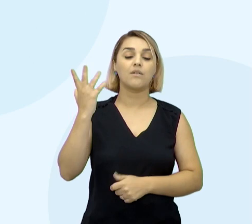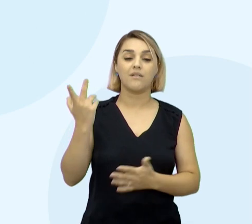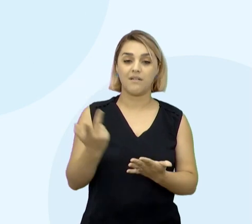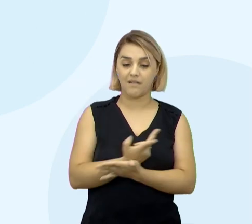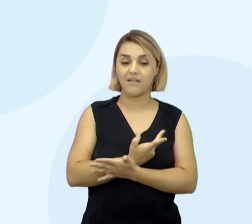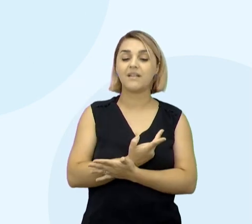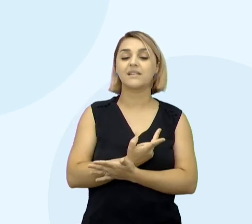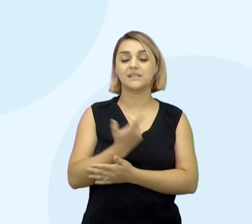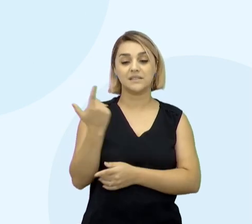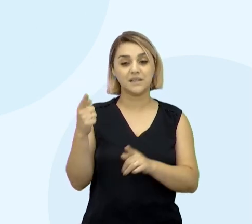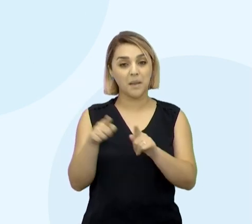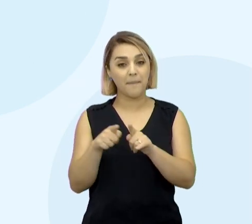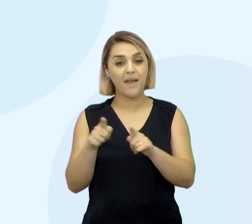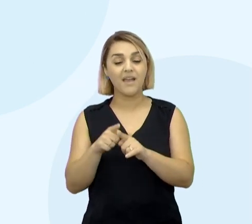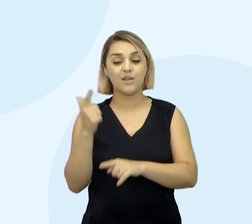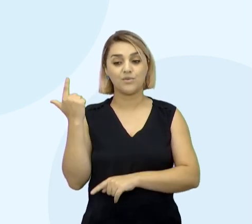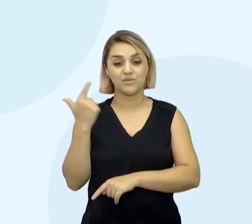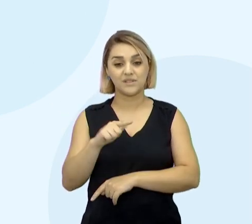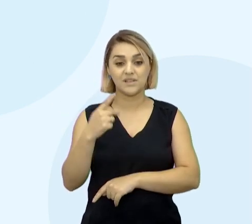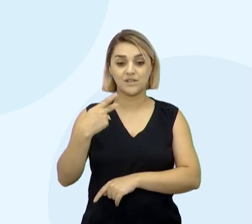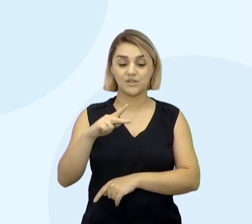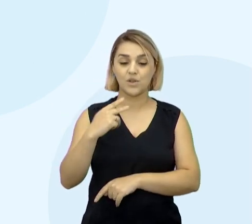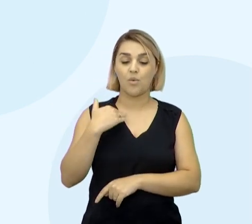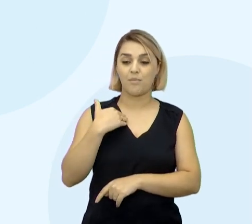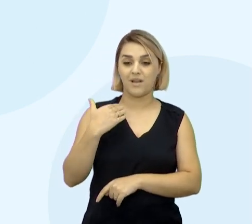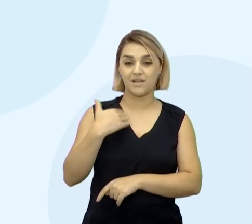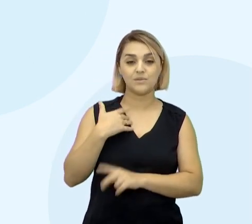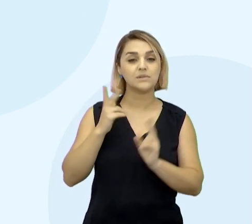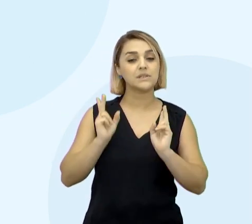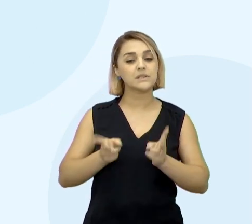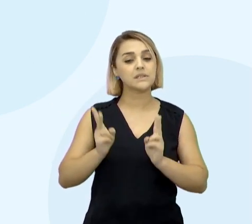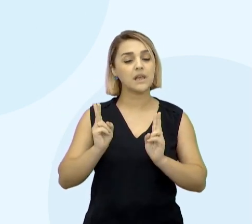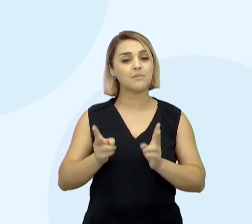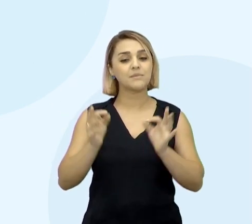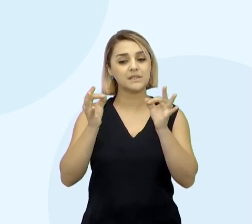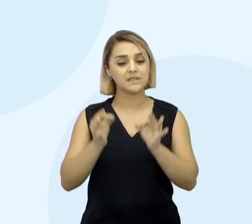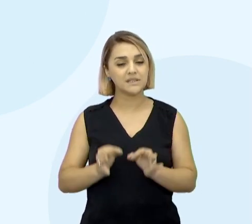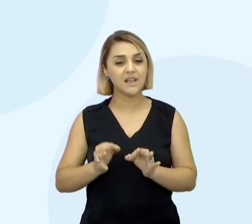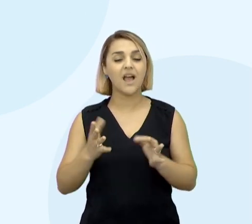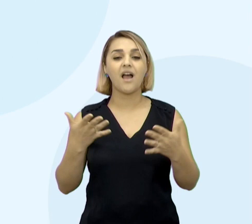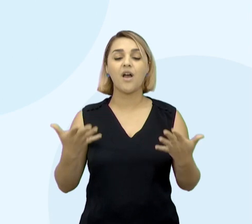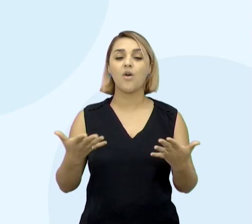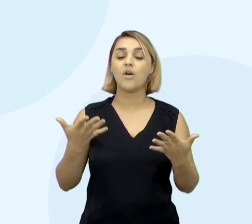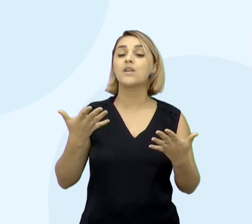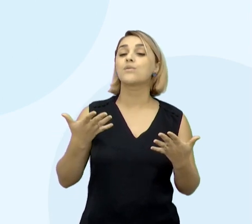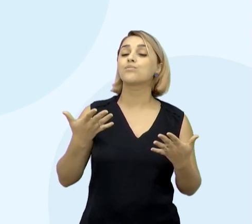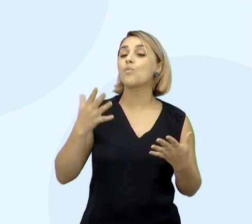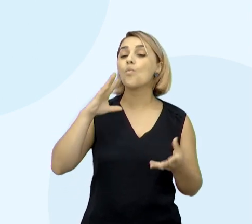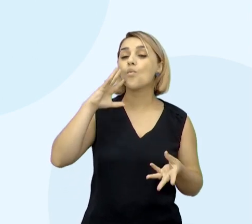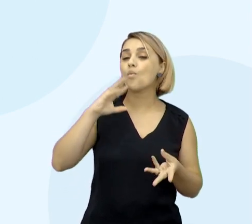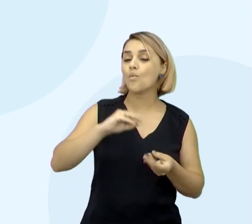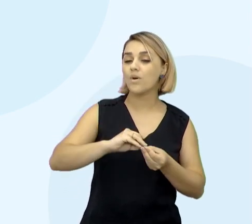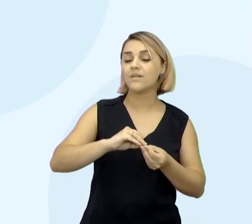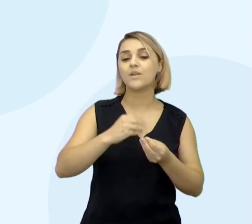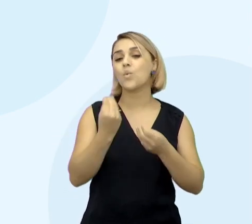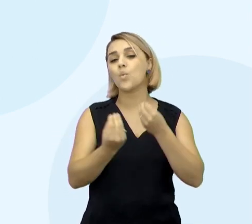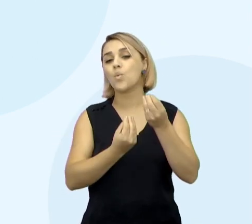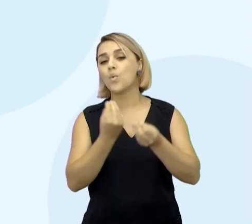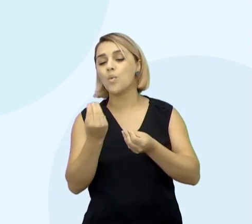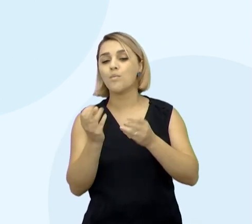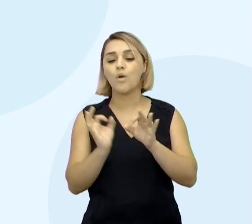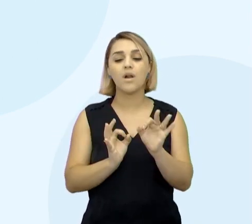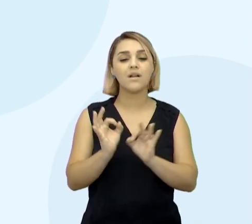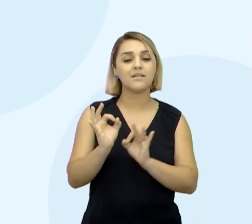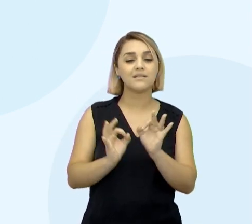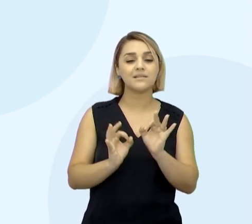sua conta sempre no azul. Tendo isso em vista, qual a melhor maneira de elaborar um orçamento?